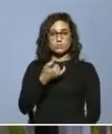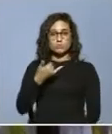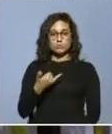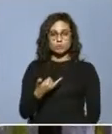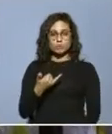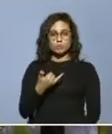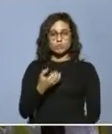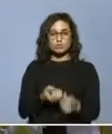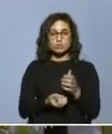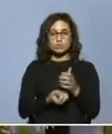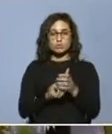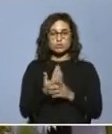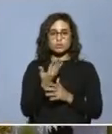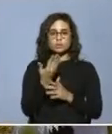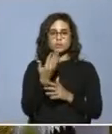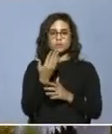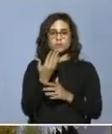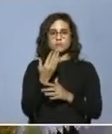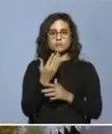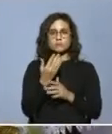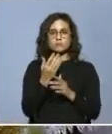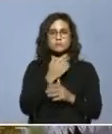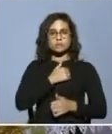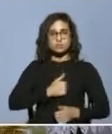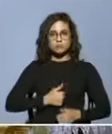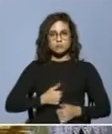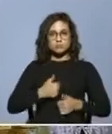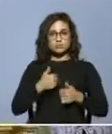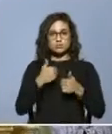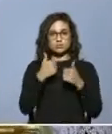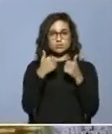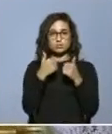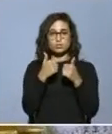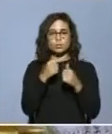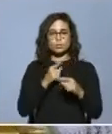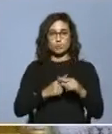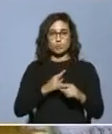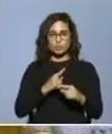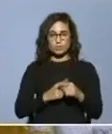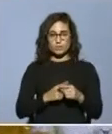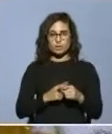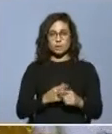752 da fundação da cidade de Roma,